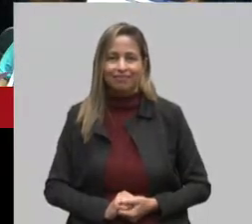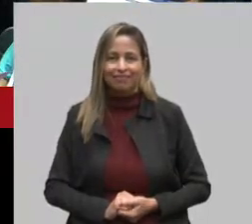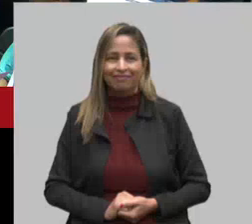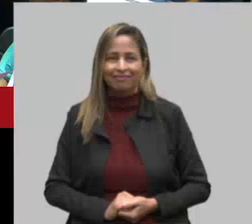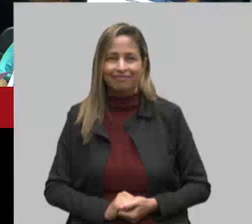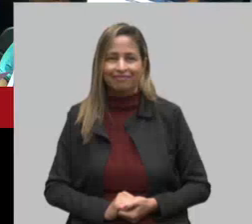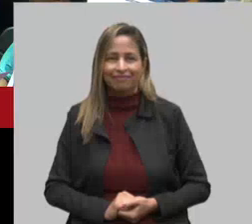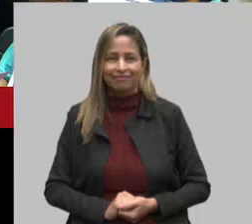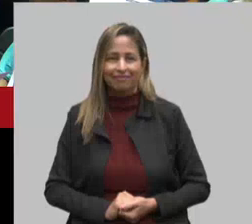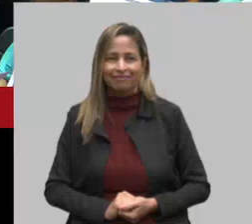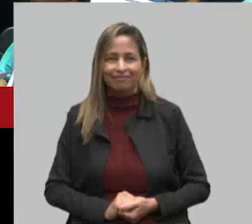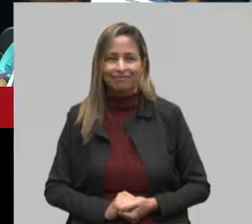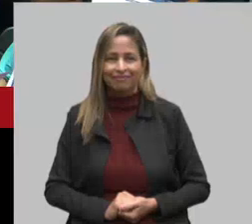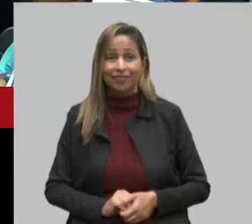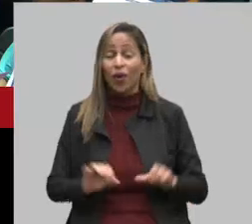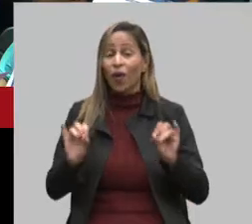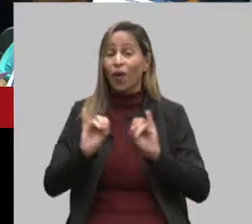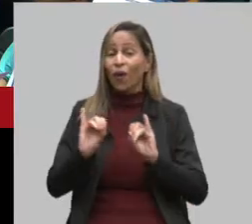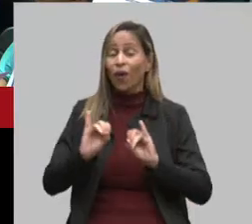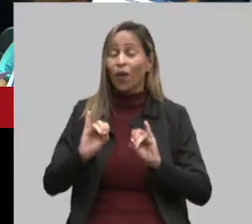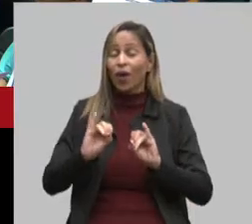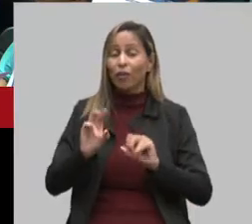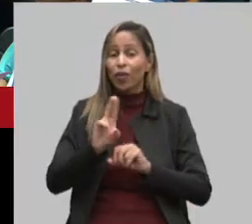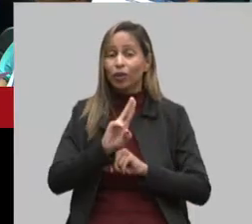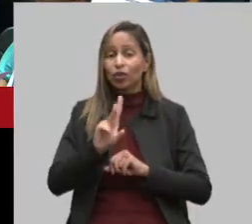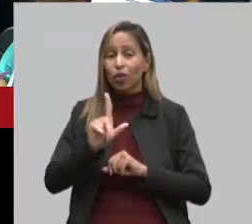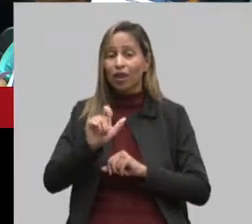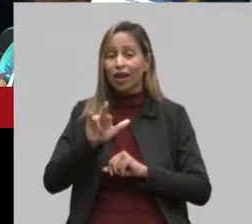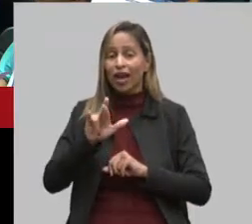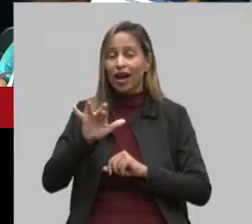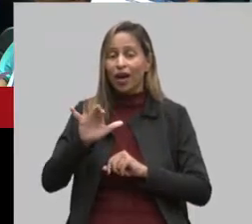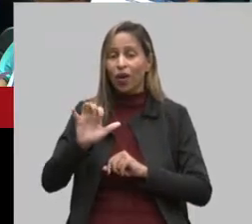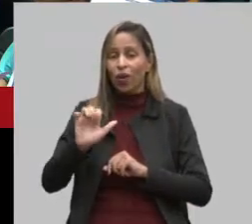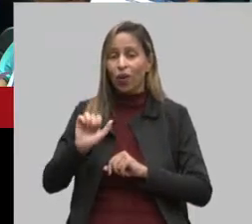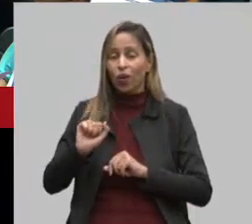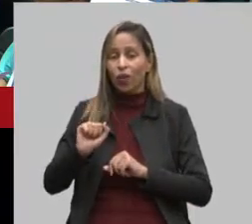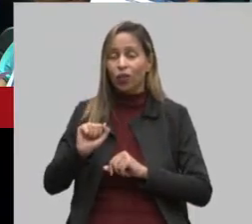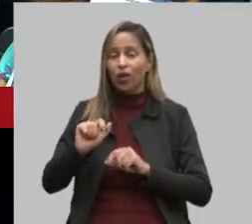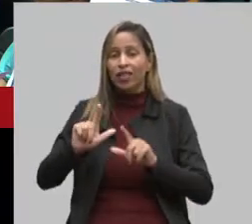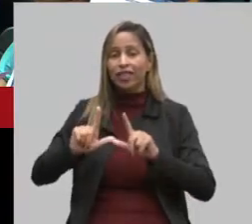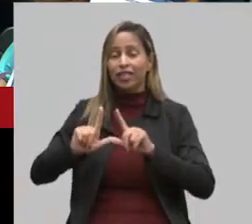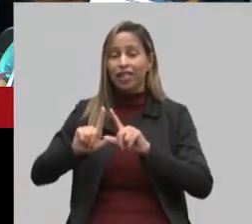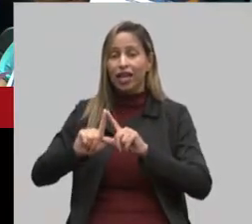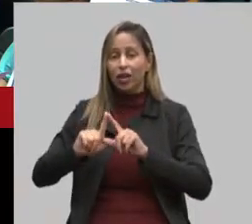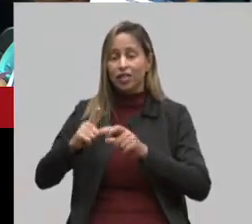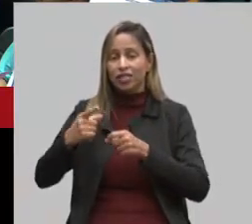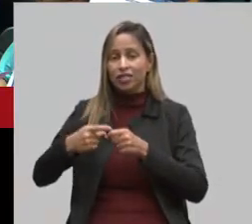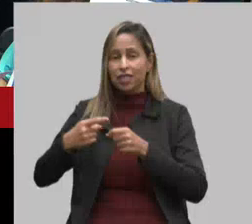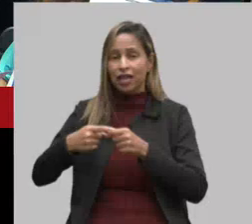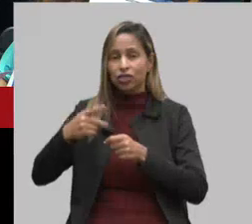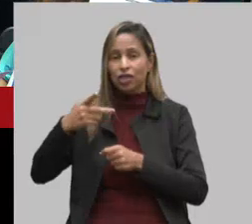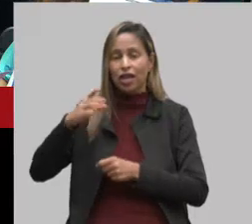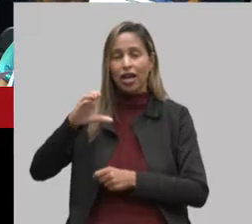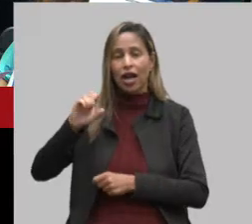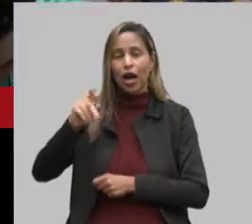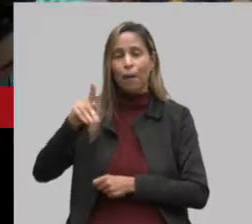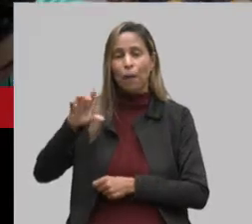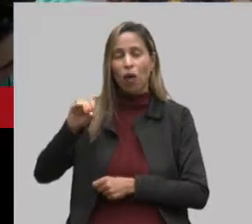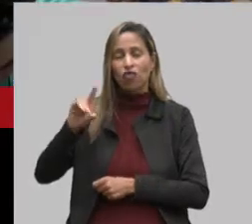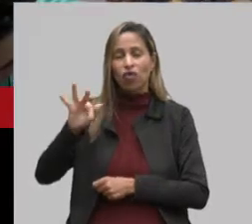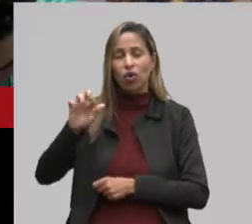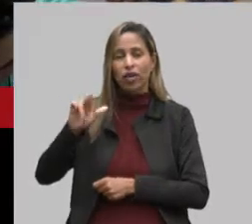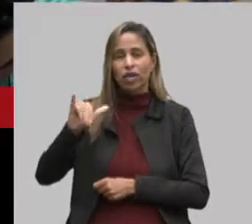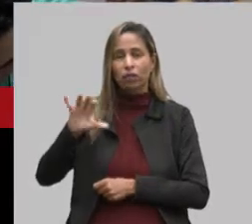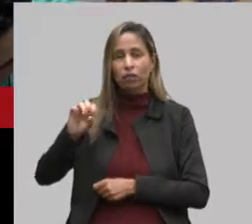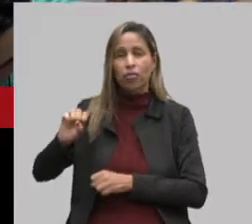você Oi gente meu nome é na Laura sou do Polo triângulo da cidade de camp Florido e eu vim para defender